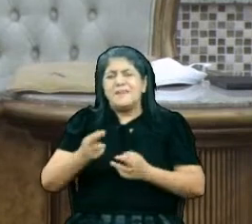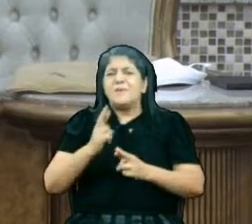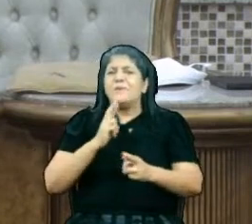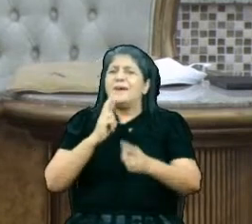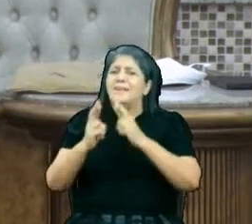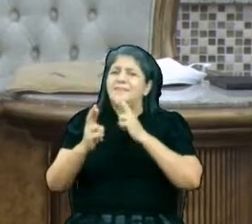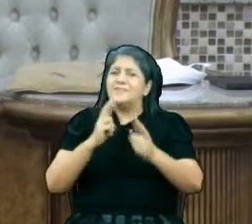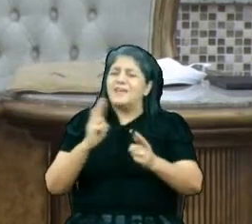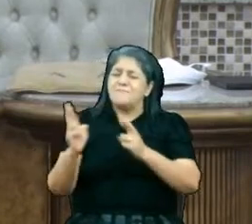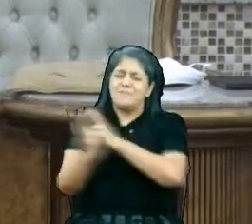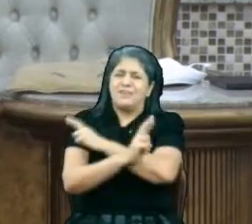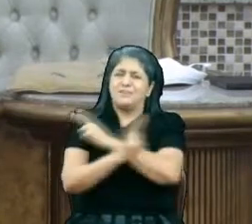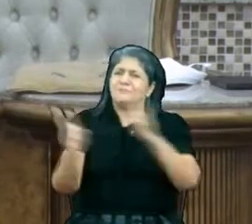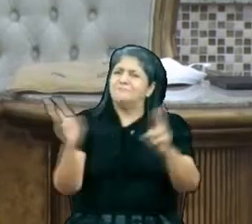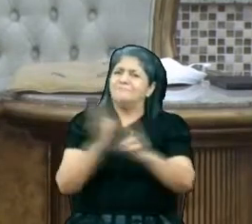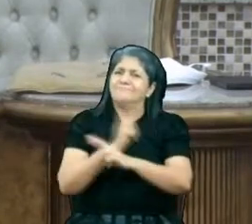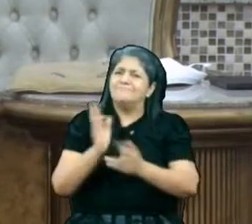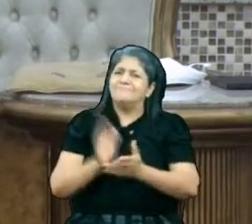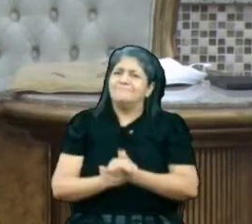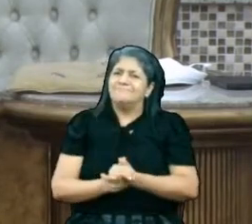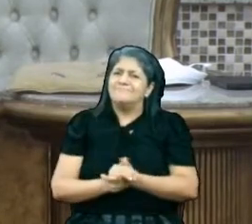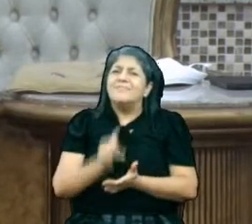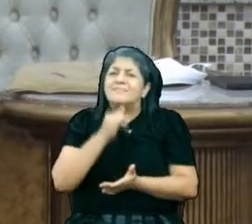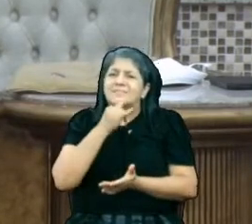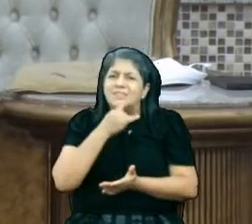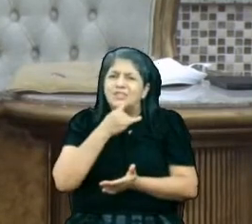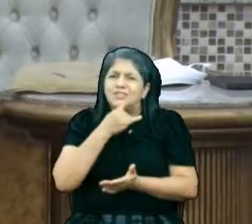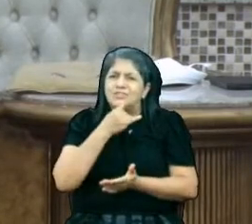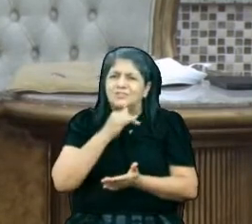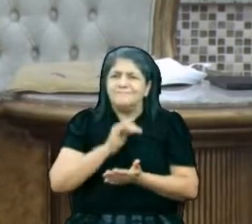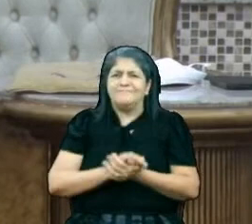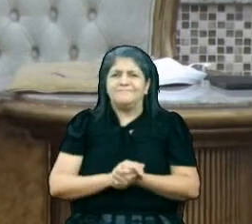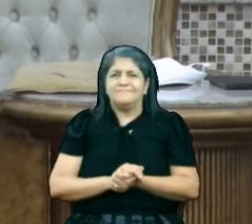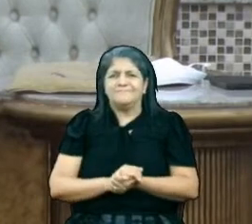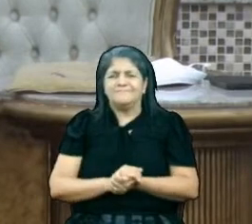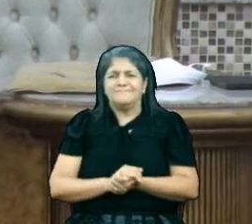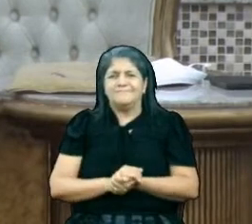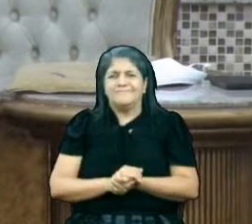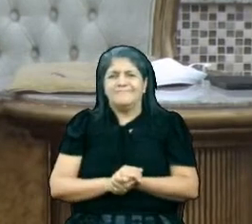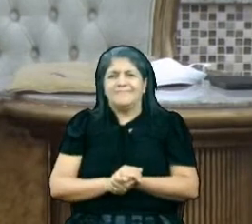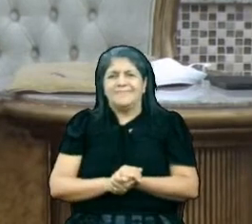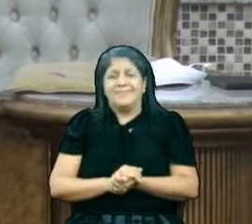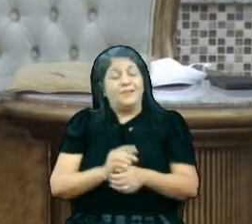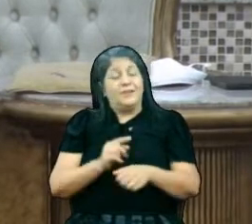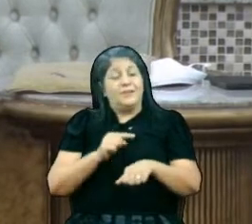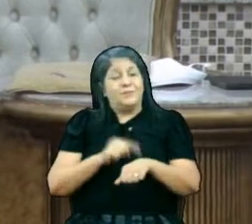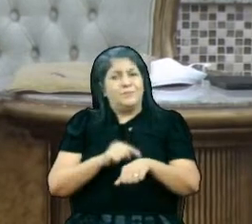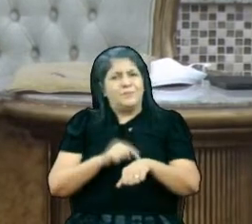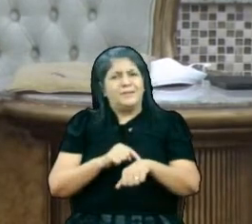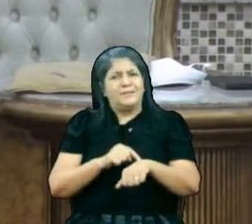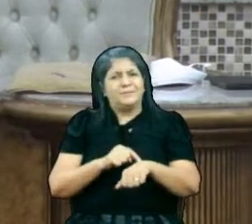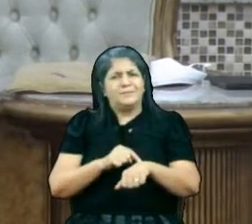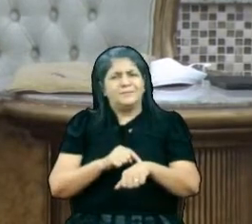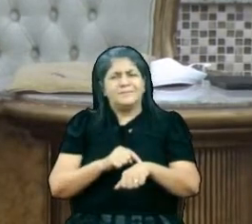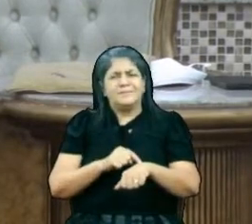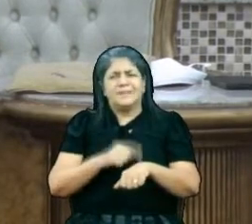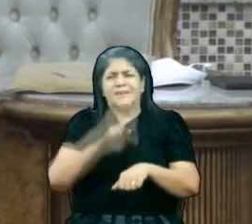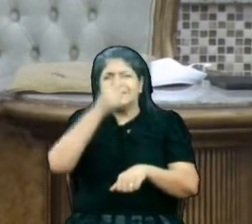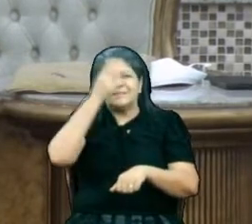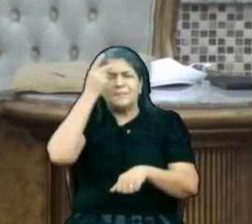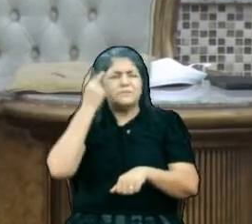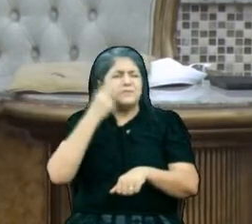mas bastou uma pandemia que a que atingiu o mundo todo para que muitas pessoas